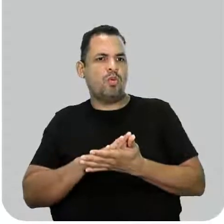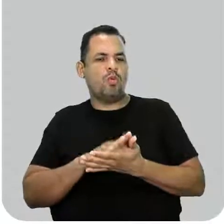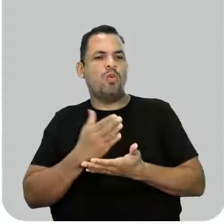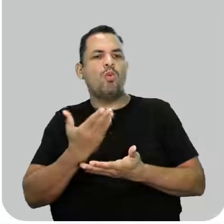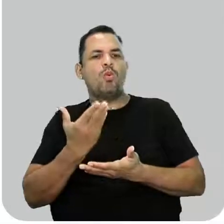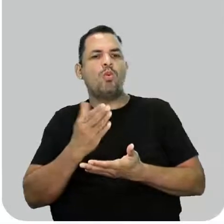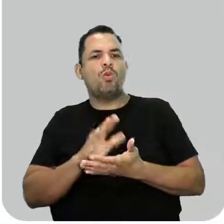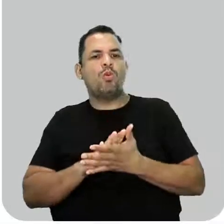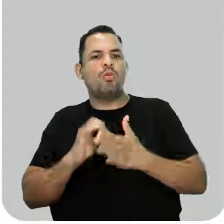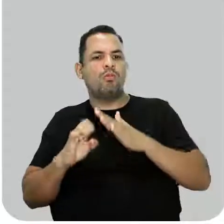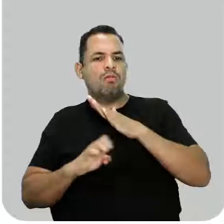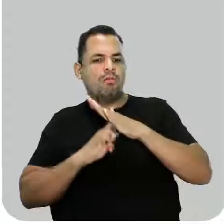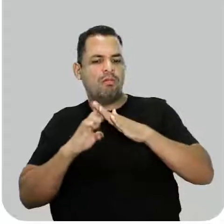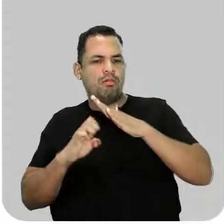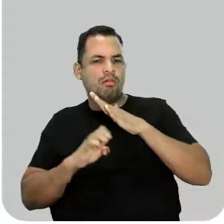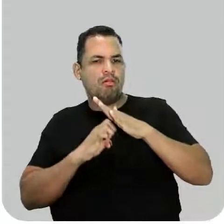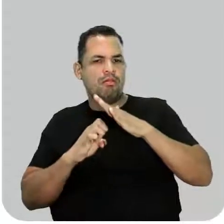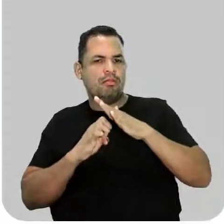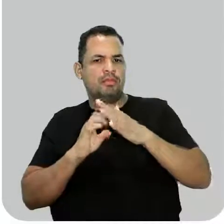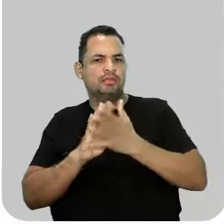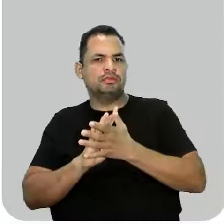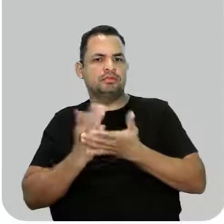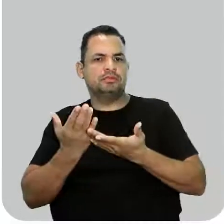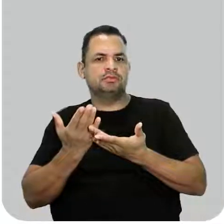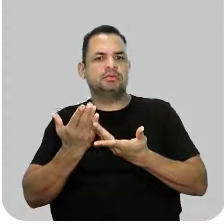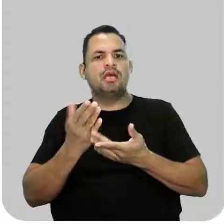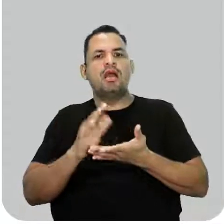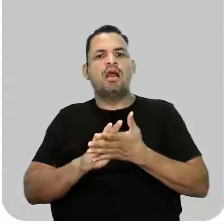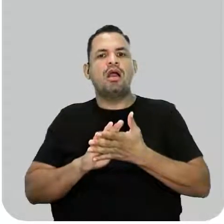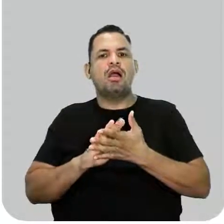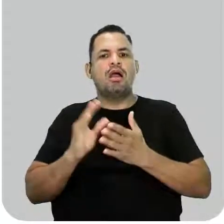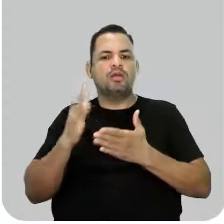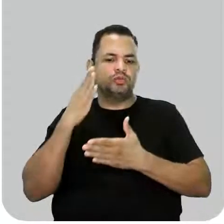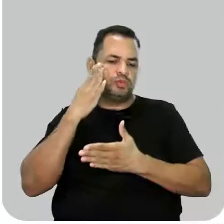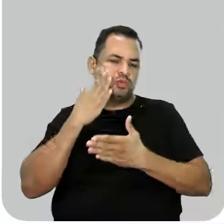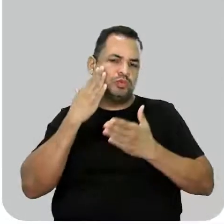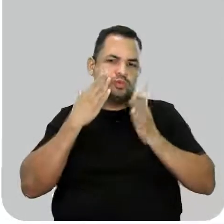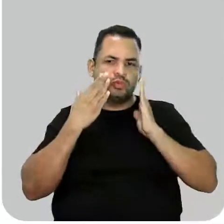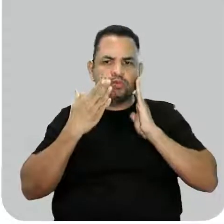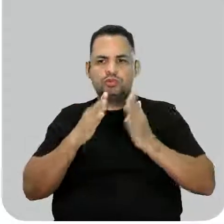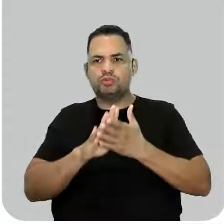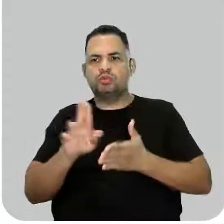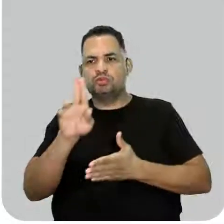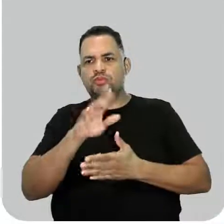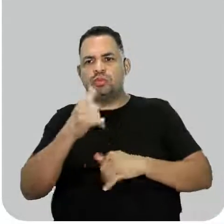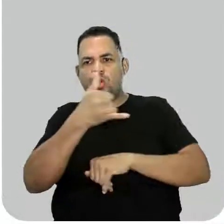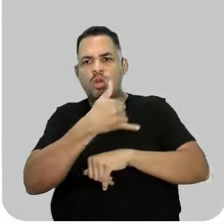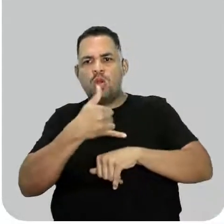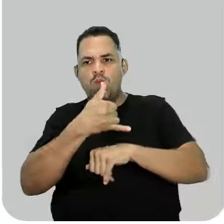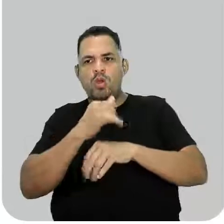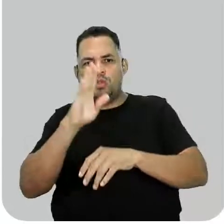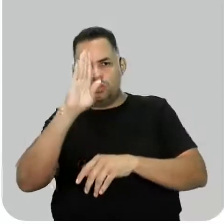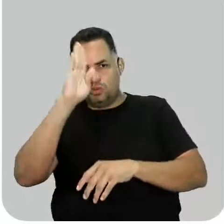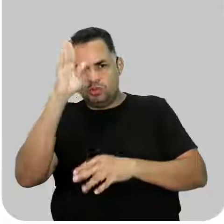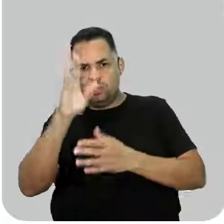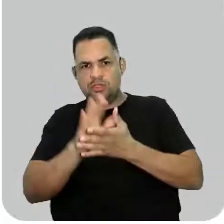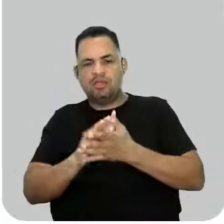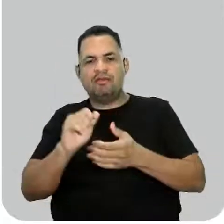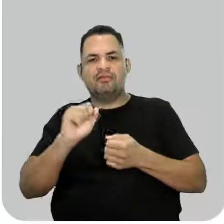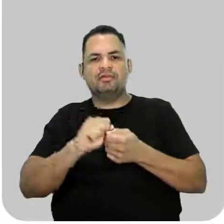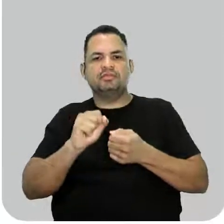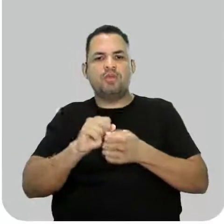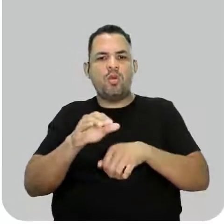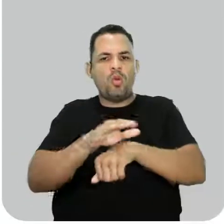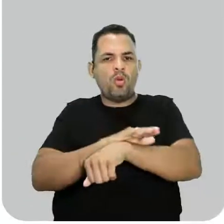do ramo de cosméticos utiliza óleos essenciais e quer produzir um creme com